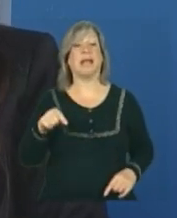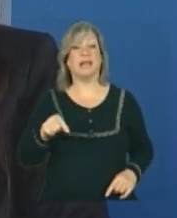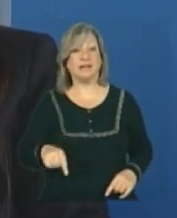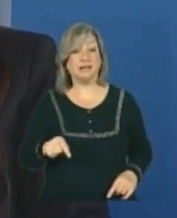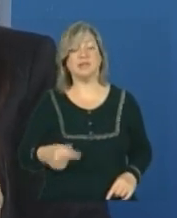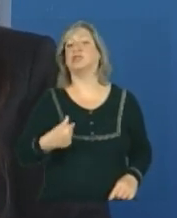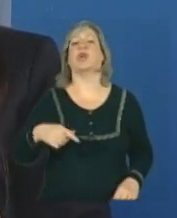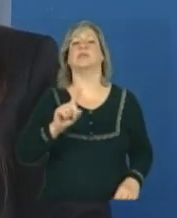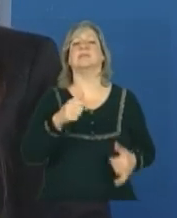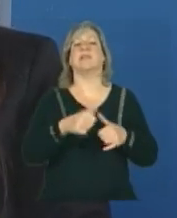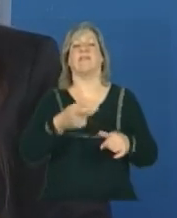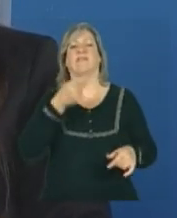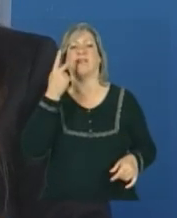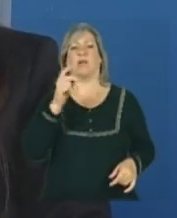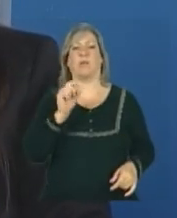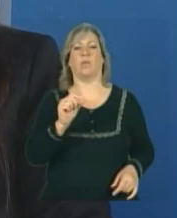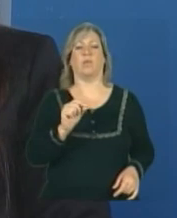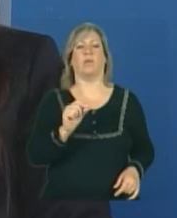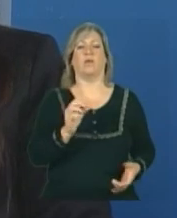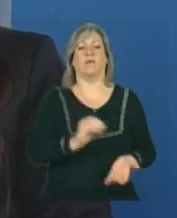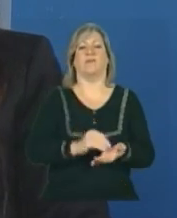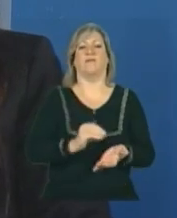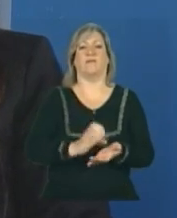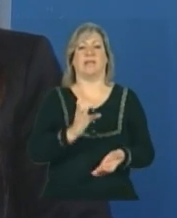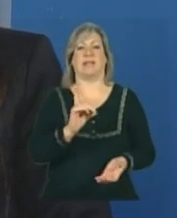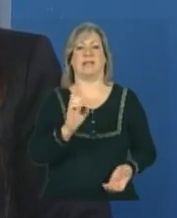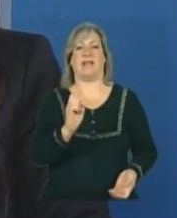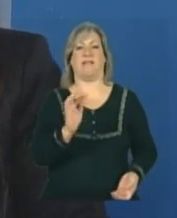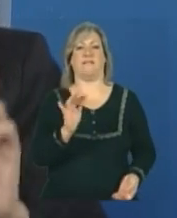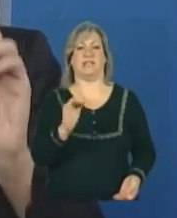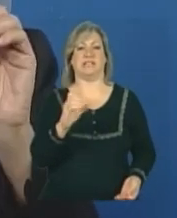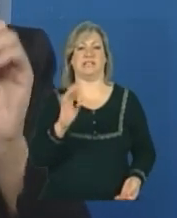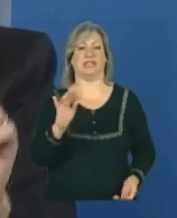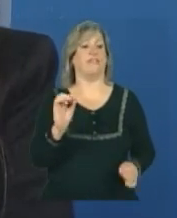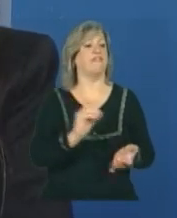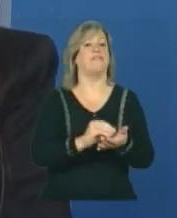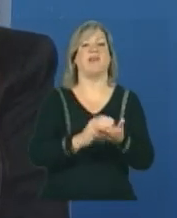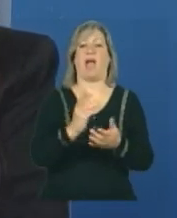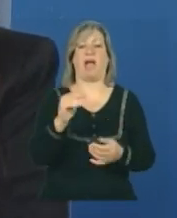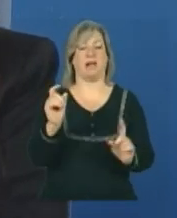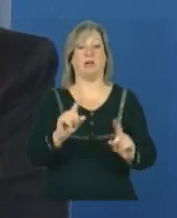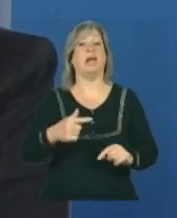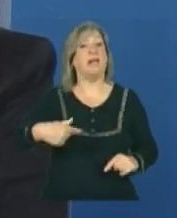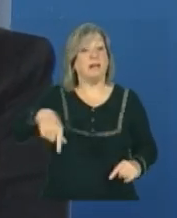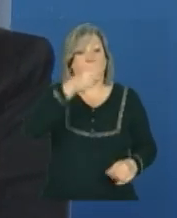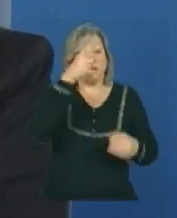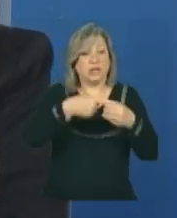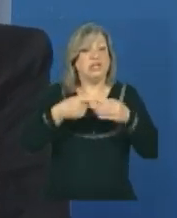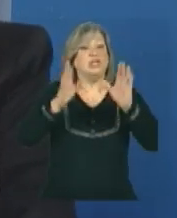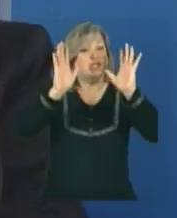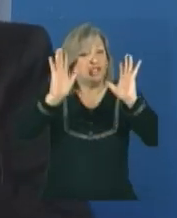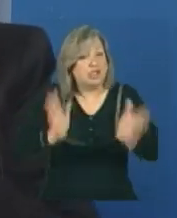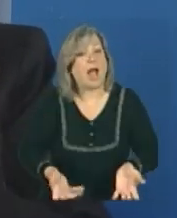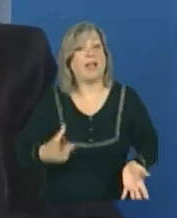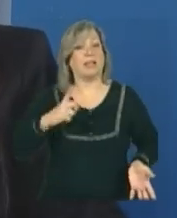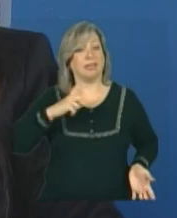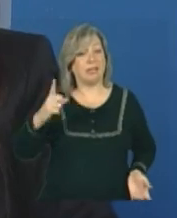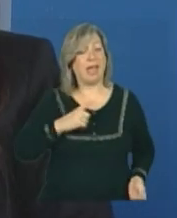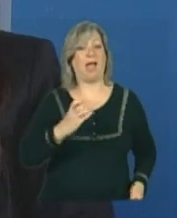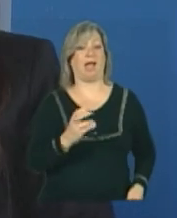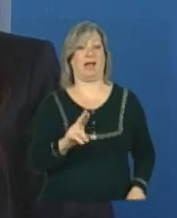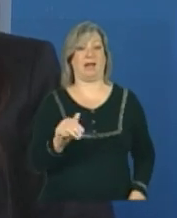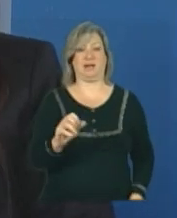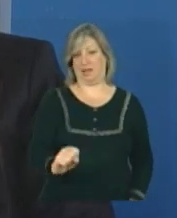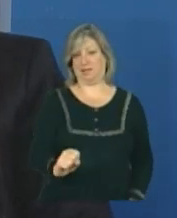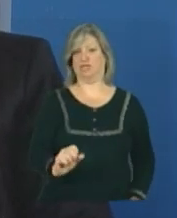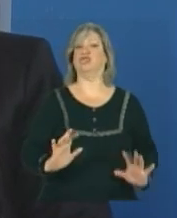nós não estamos falando de déficit de CRAS, né? São municípios que já estão com os CRAS implantados, cujos